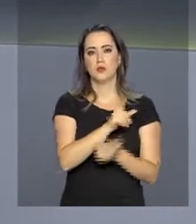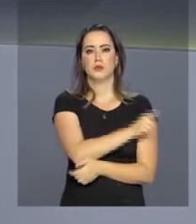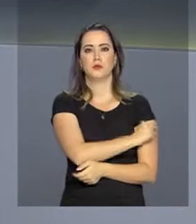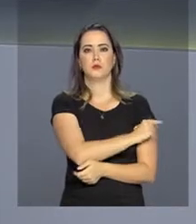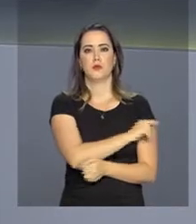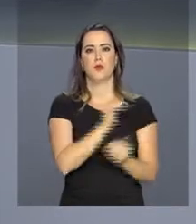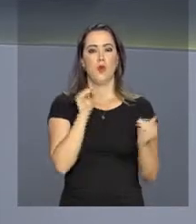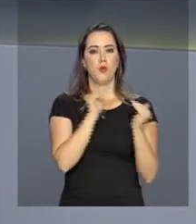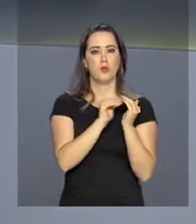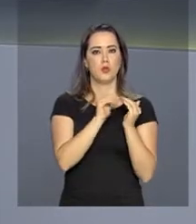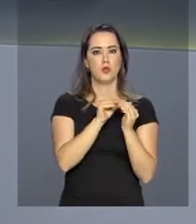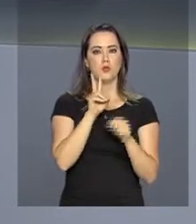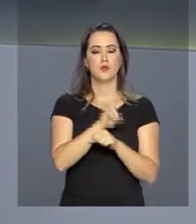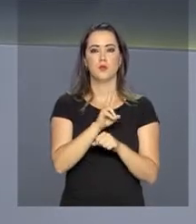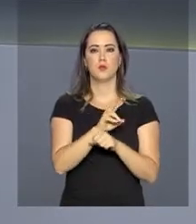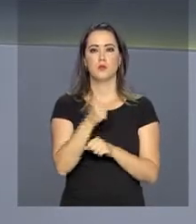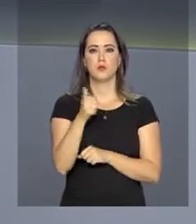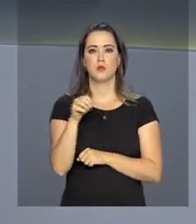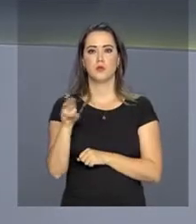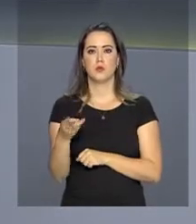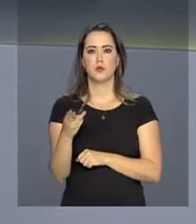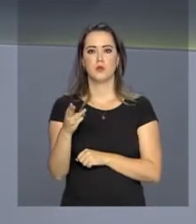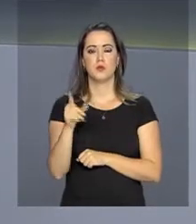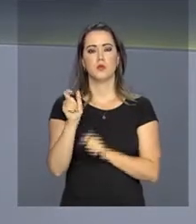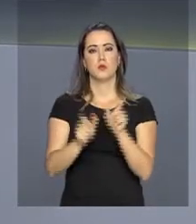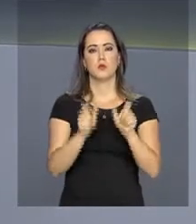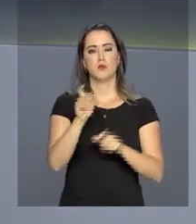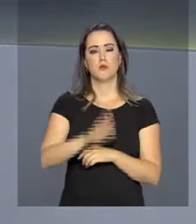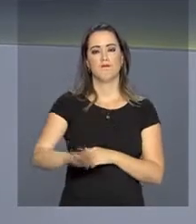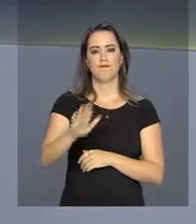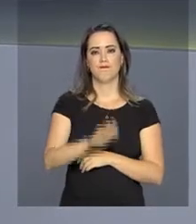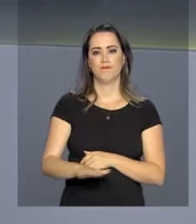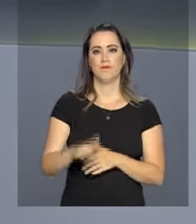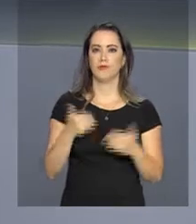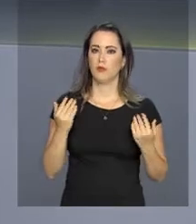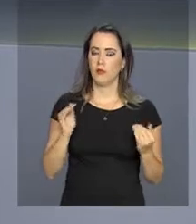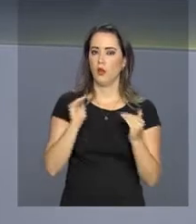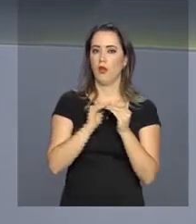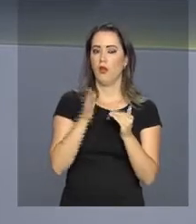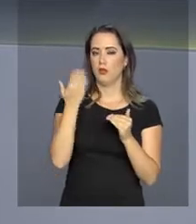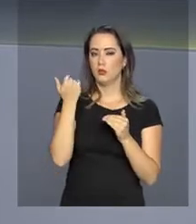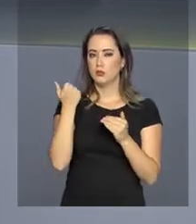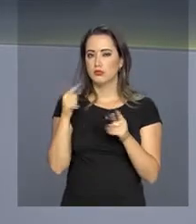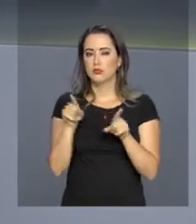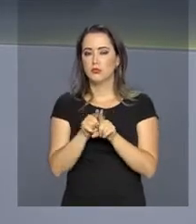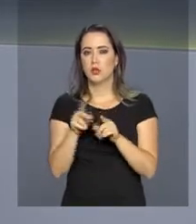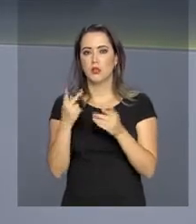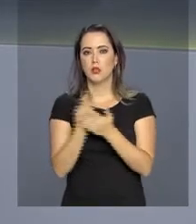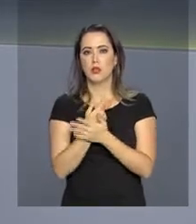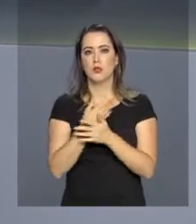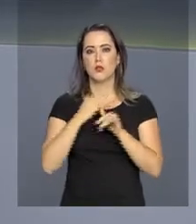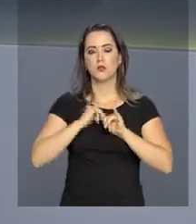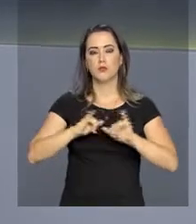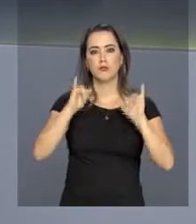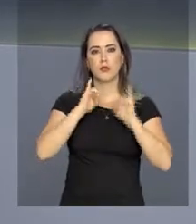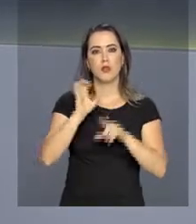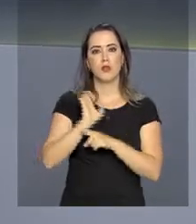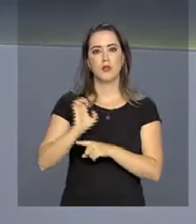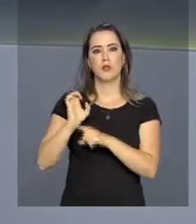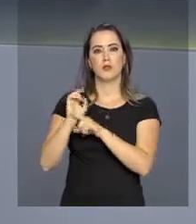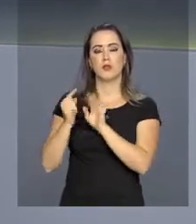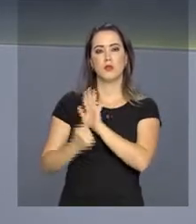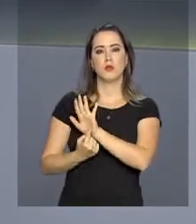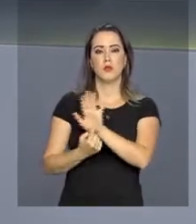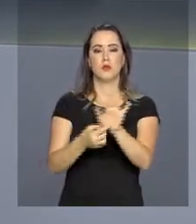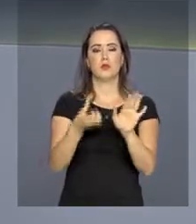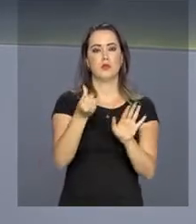a meta é imunizar 11 milhões e 200 mil crianças a última atualização enviada pelos estados mostra